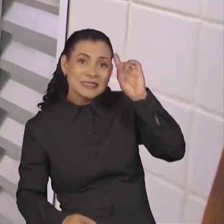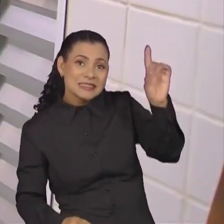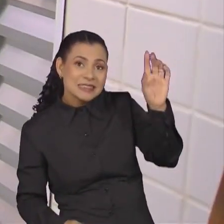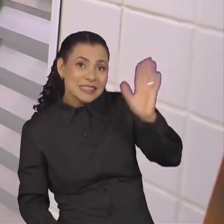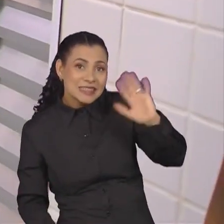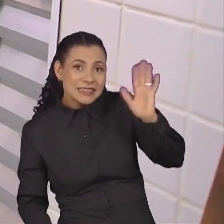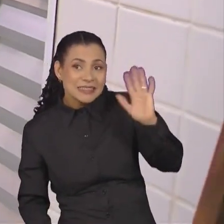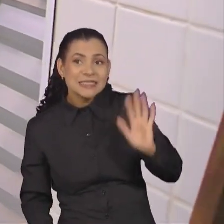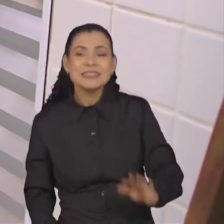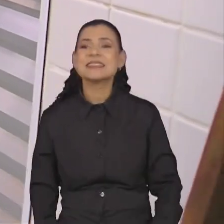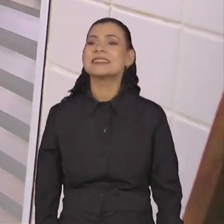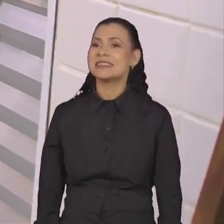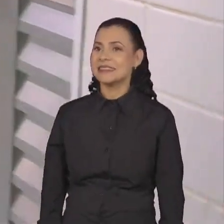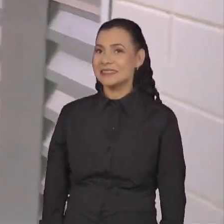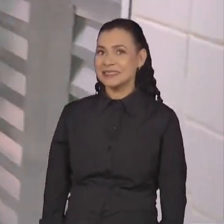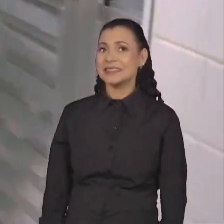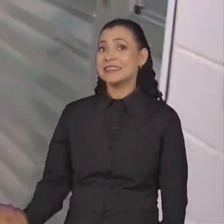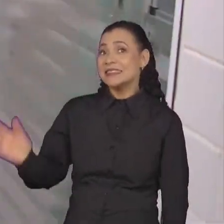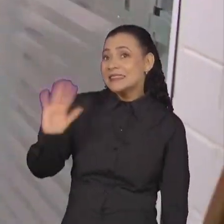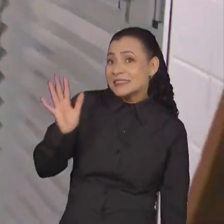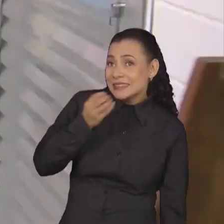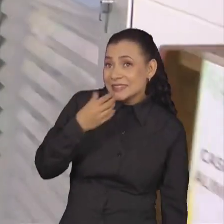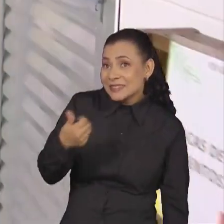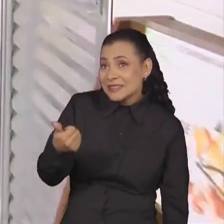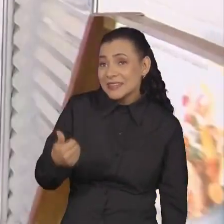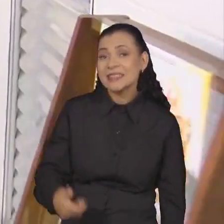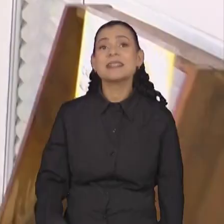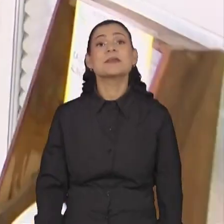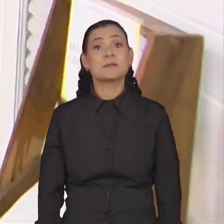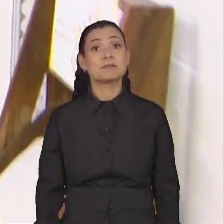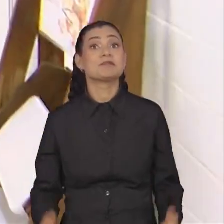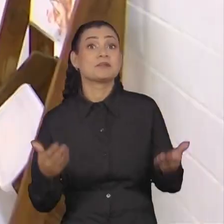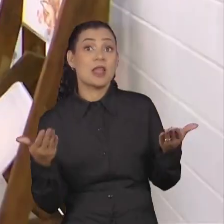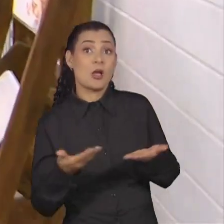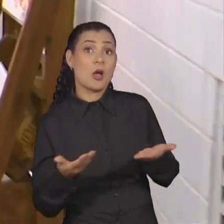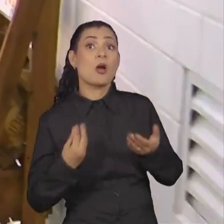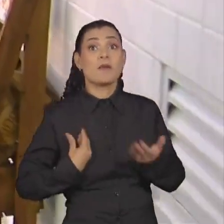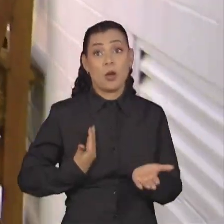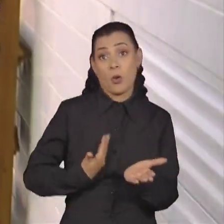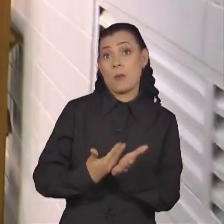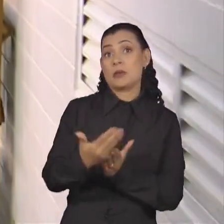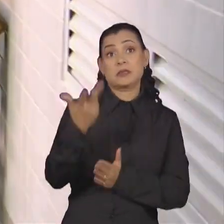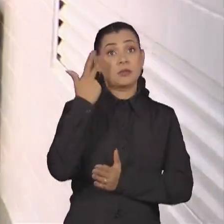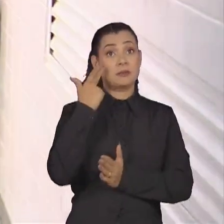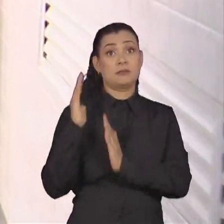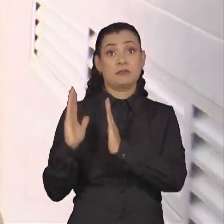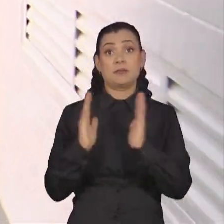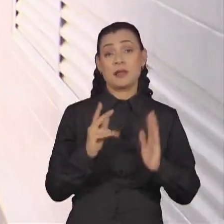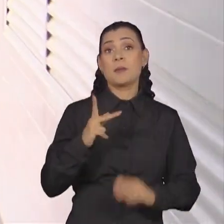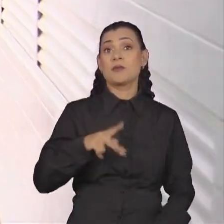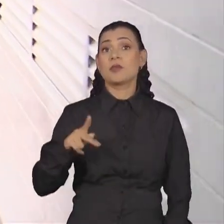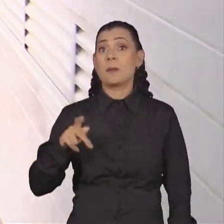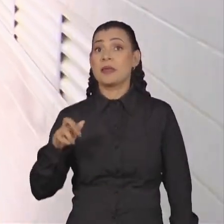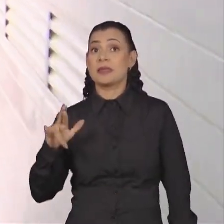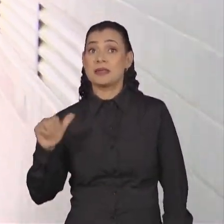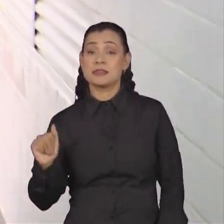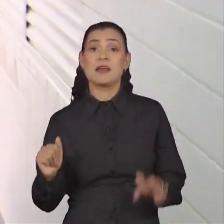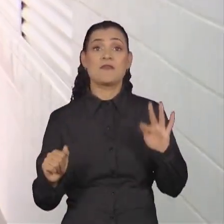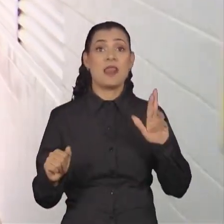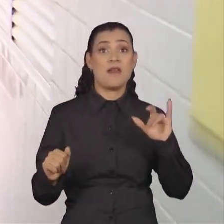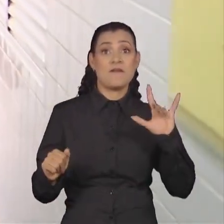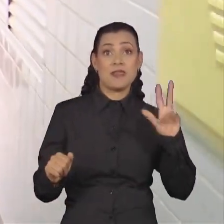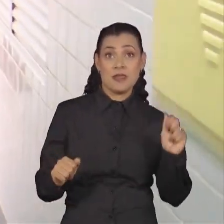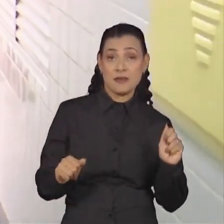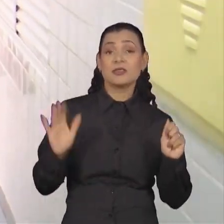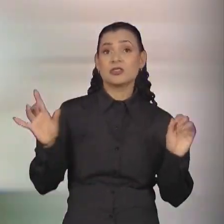dia, meninas! Tudo bem? Bom, a rotina vai começar. Professora Patrícia e professora Flávia já estão me